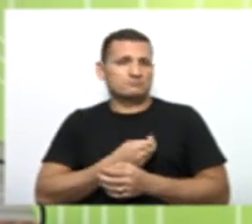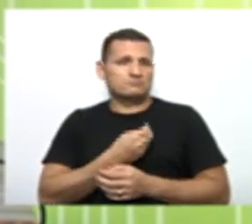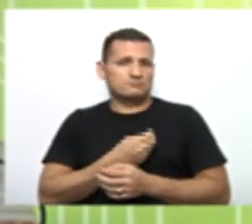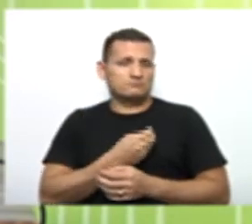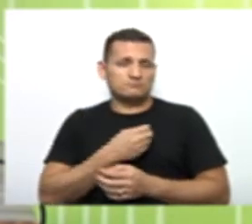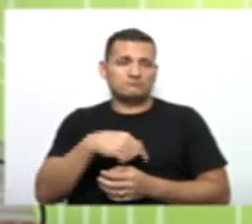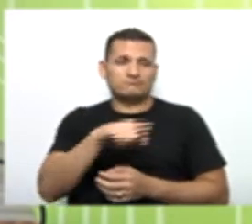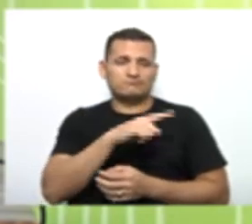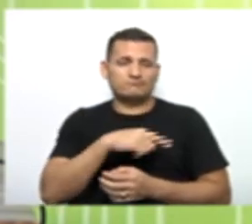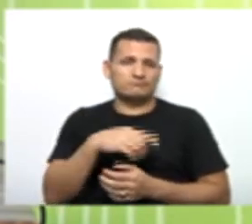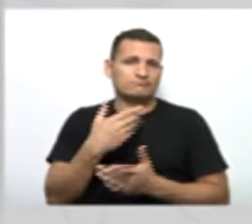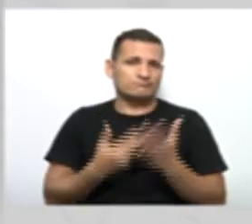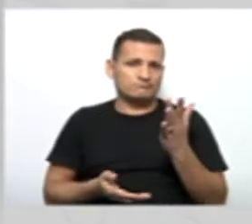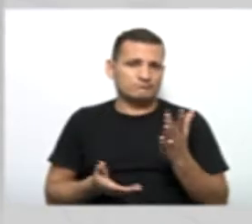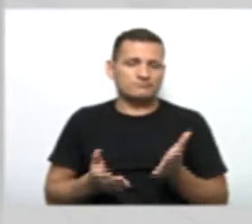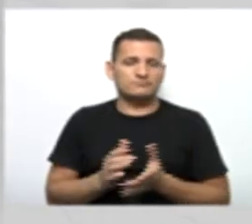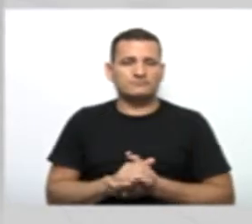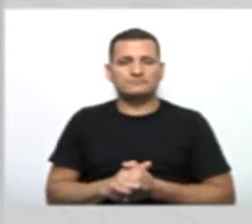homem.